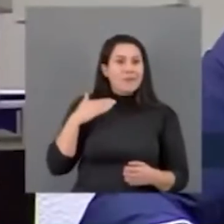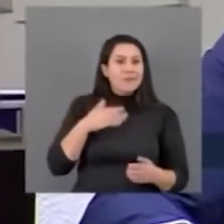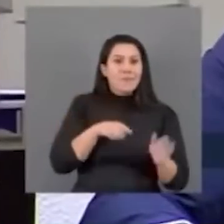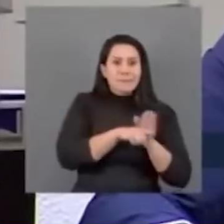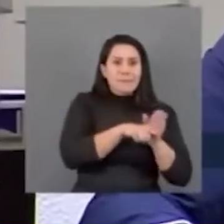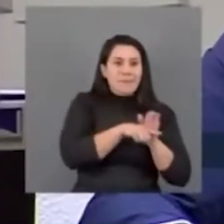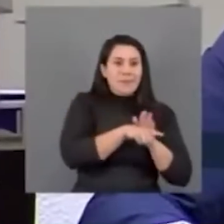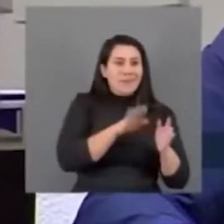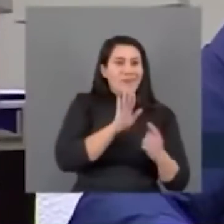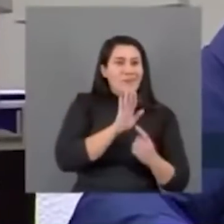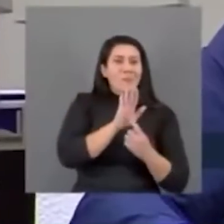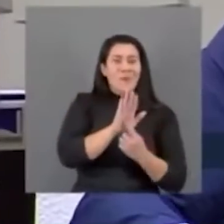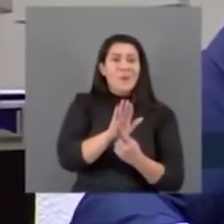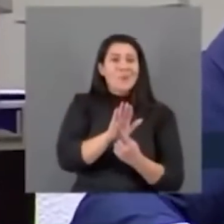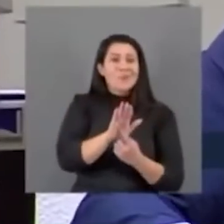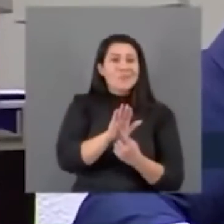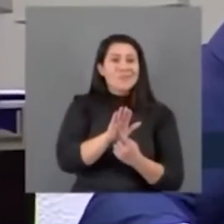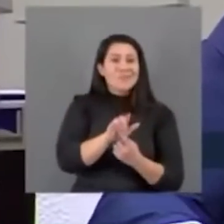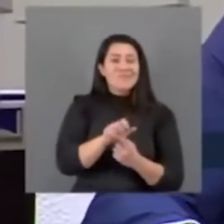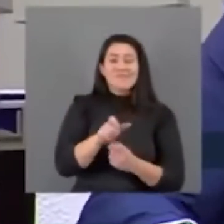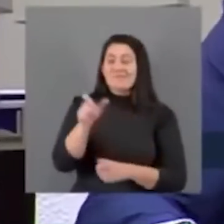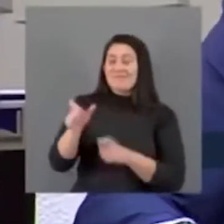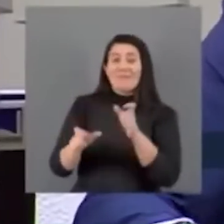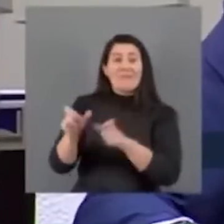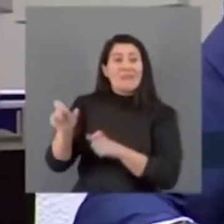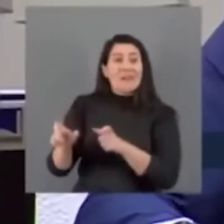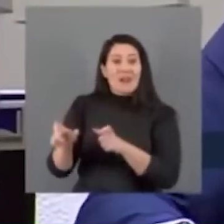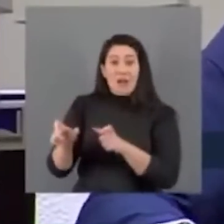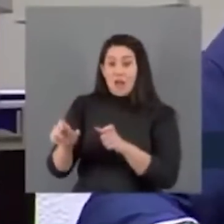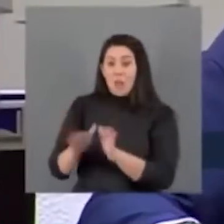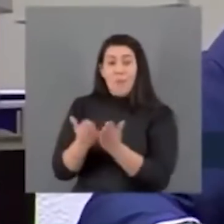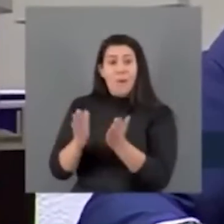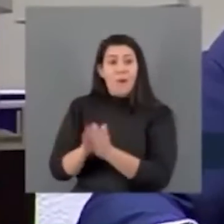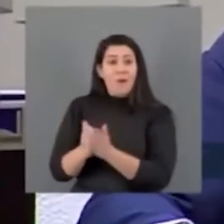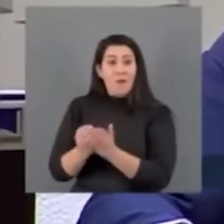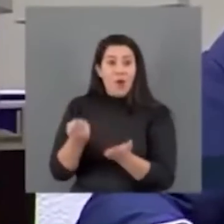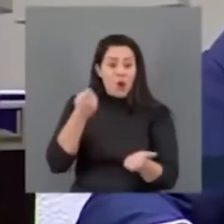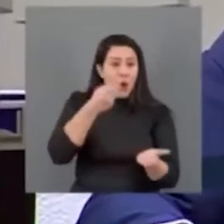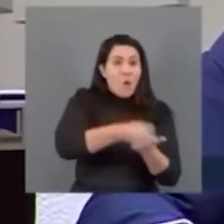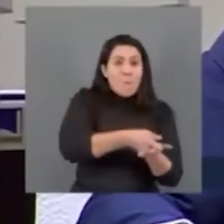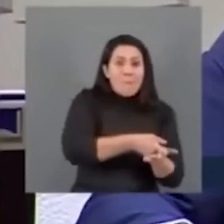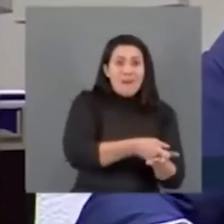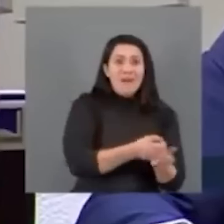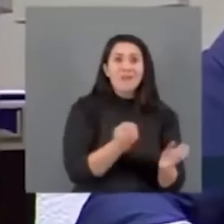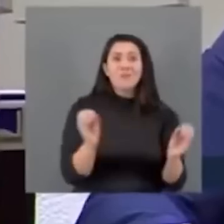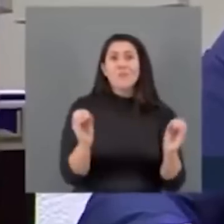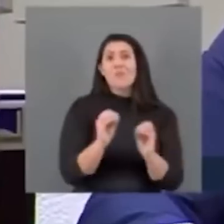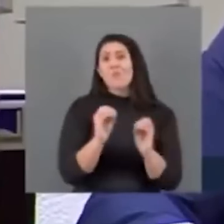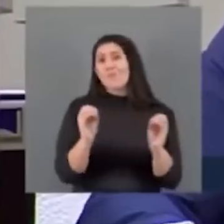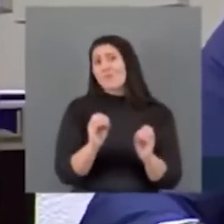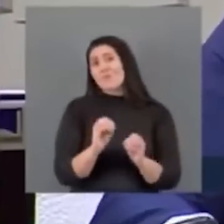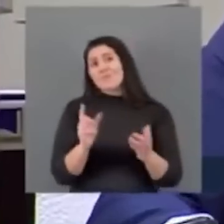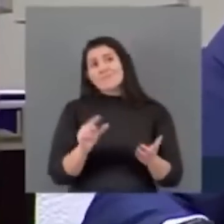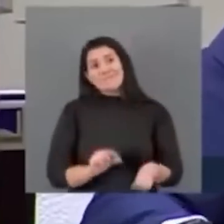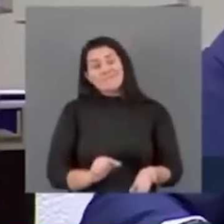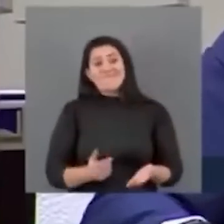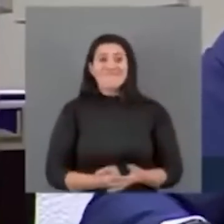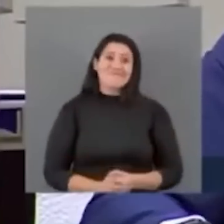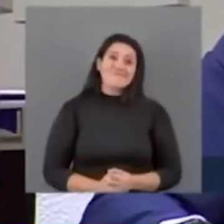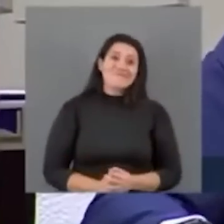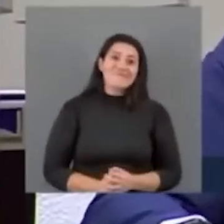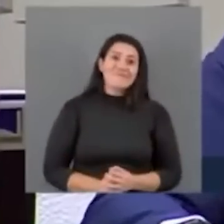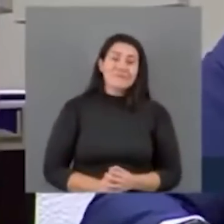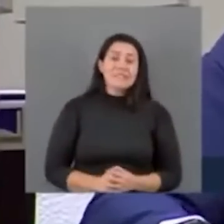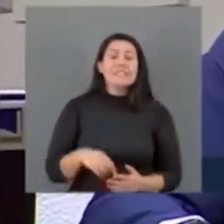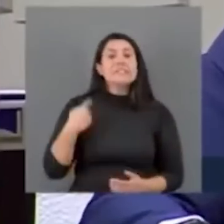da perda de capacidade de compra né do mais carente quando você tem uma inflação acima de 100% e a gente sabe